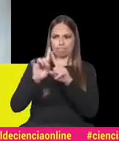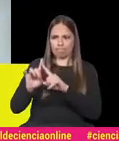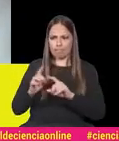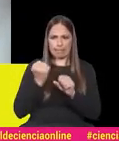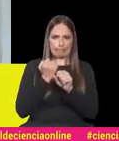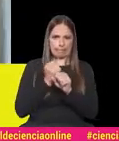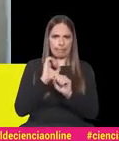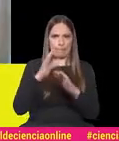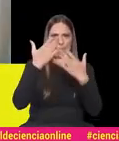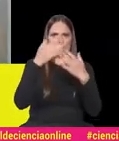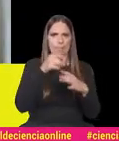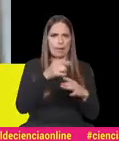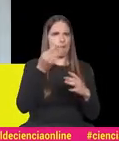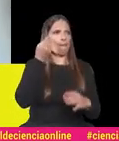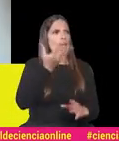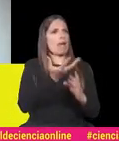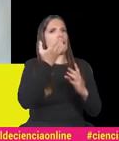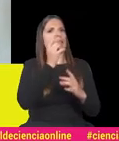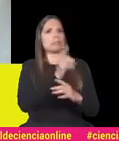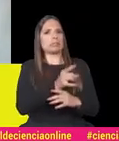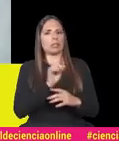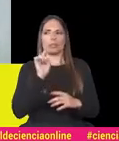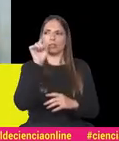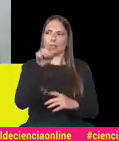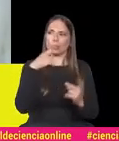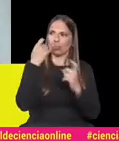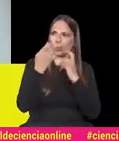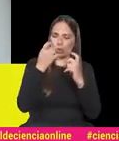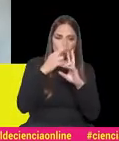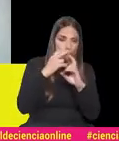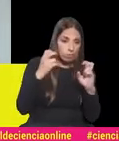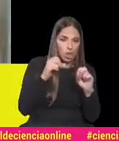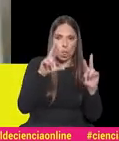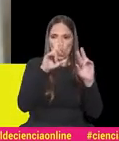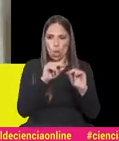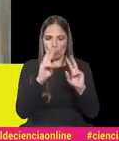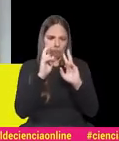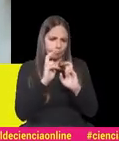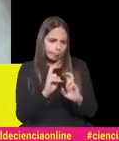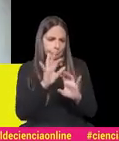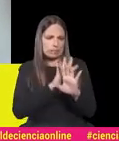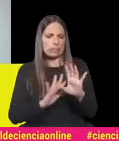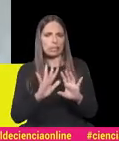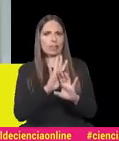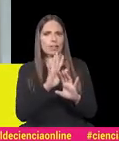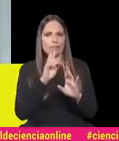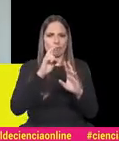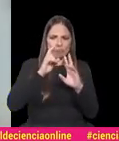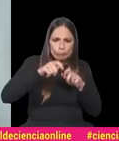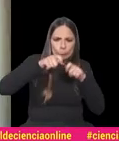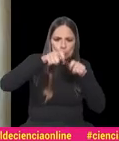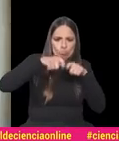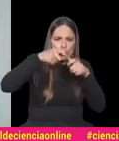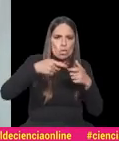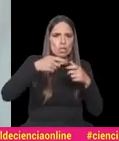trabalho. A primeira e talvez a mais famosa é ir à procura de novos achados, fazer prospeção no campo, fazer escavações